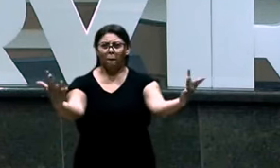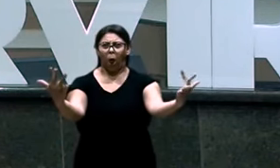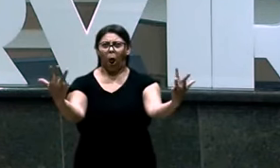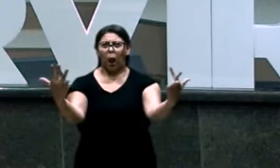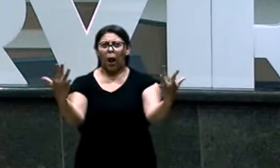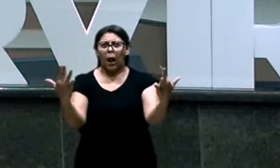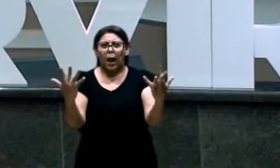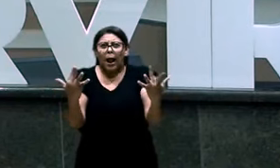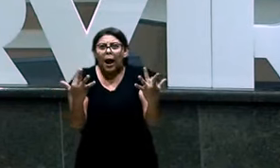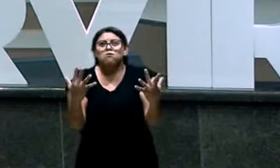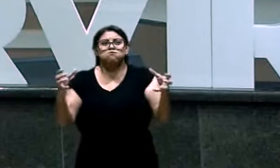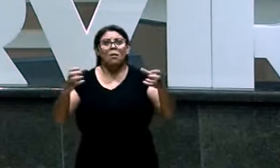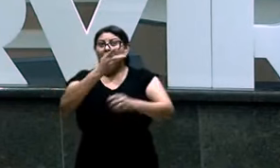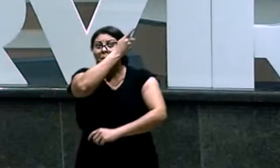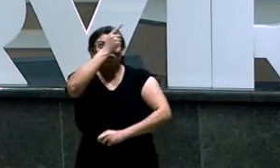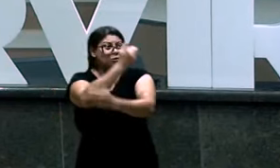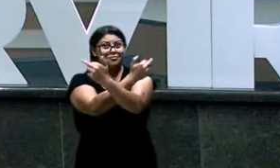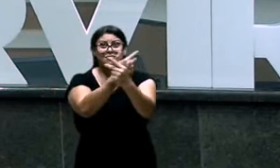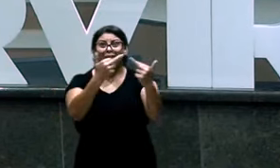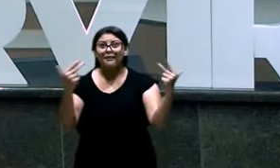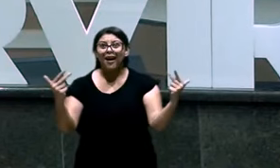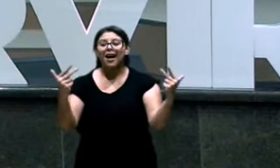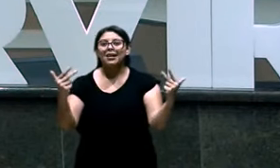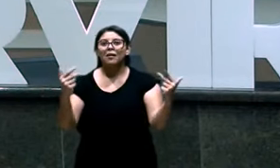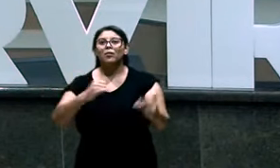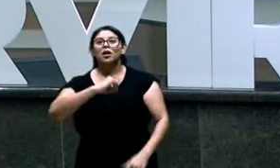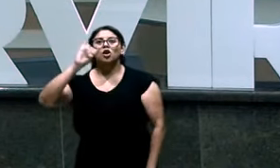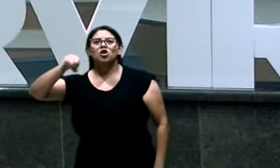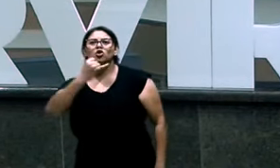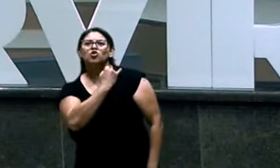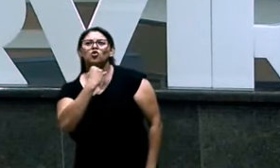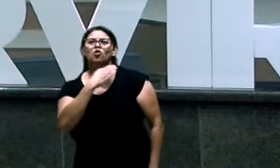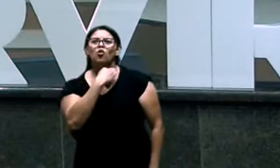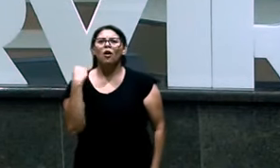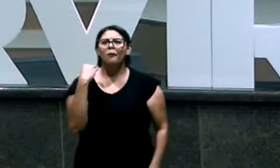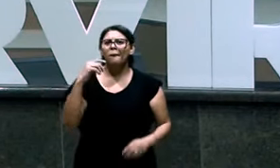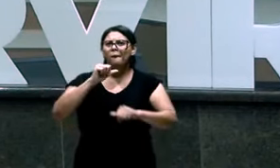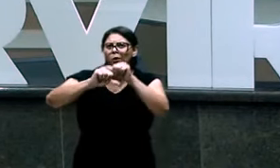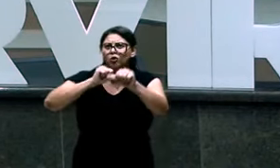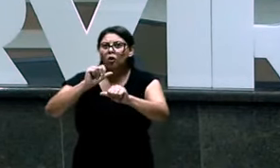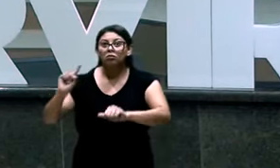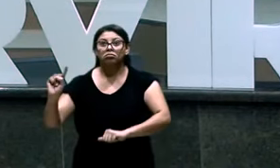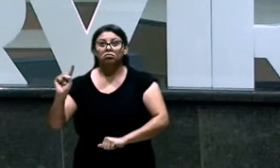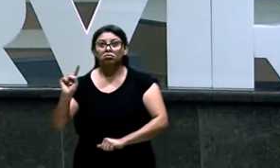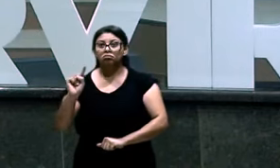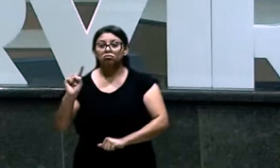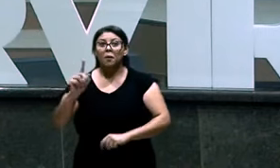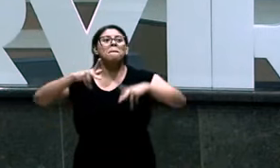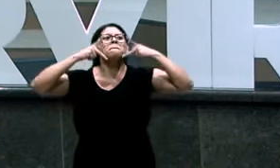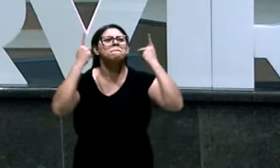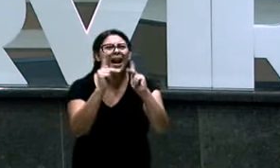João não mudou, o endereço mudou, as vestes mudaram, os homens